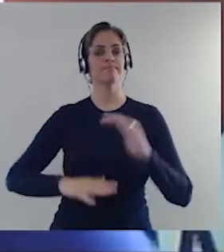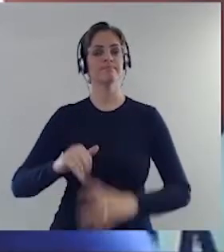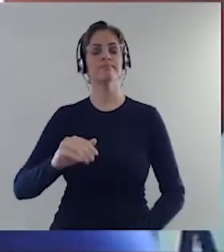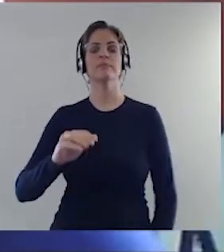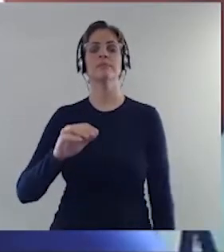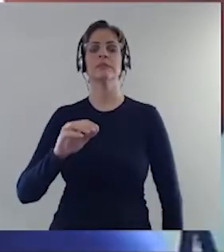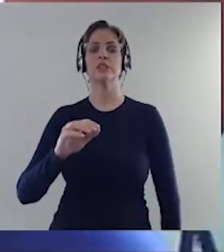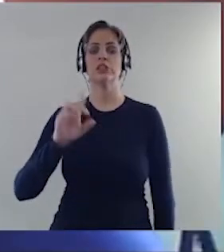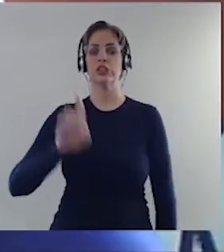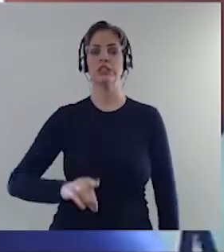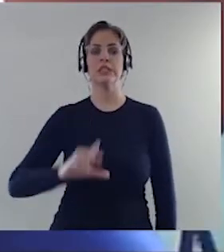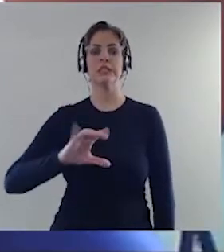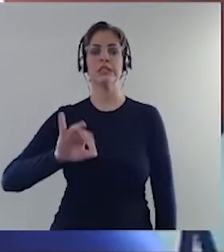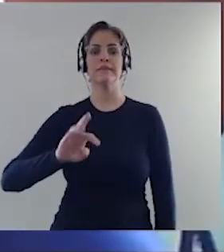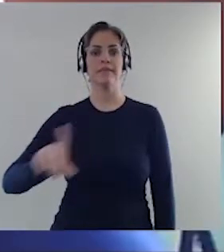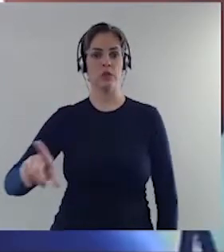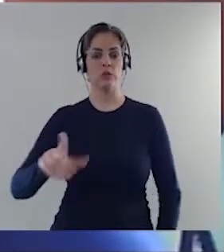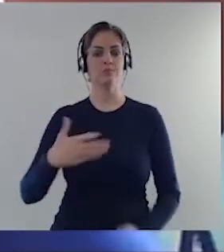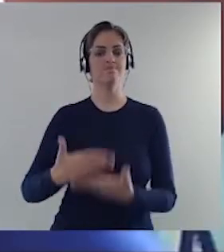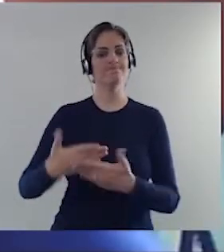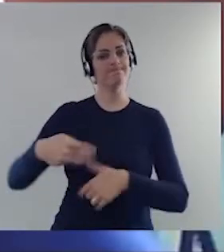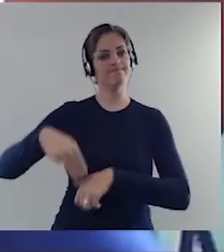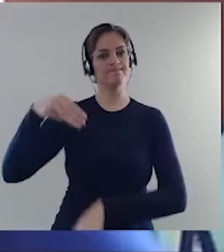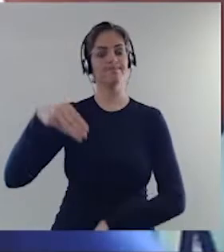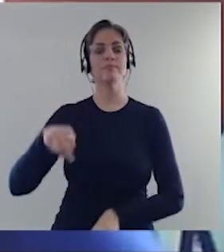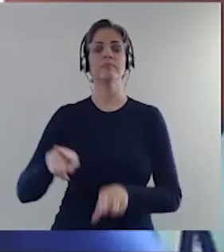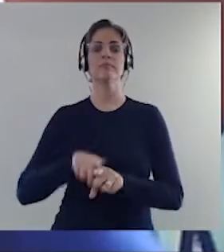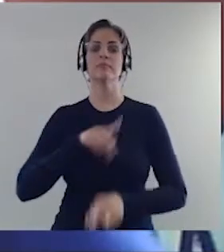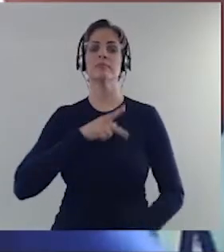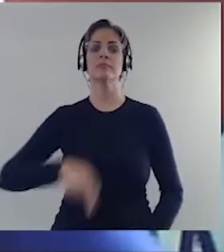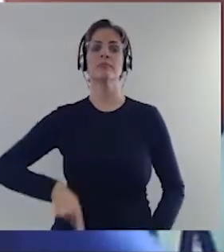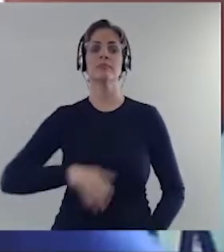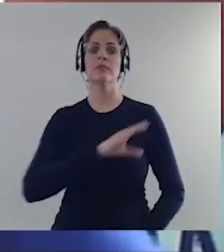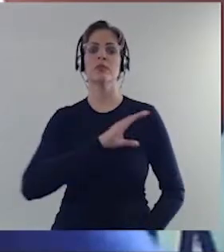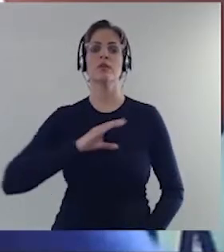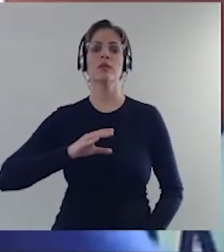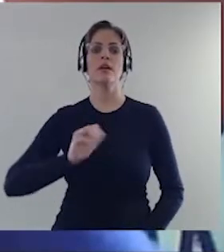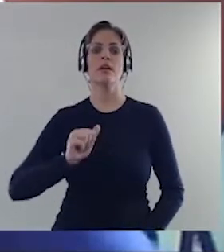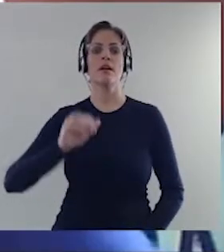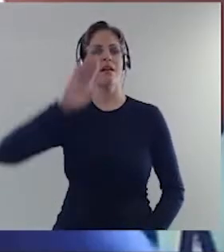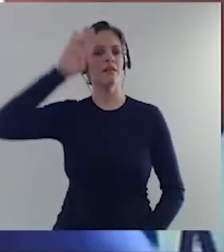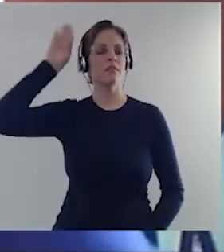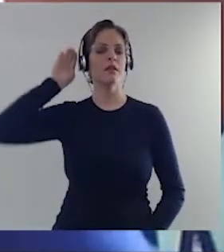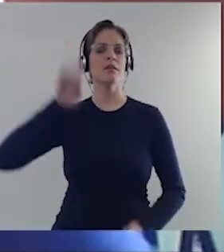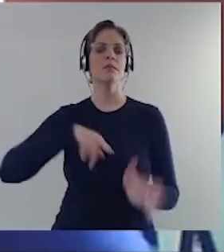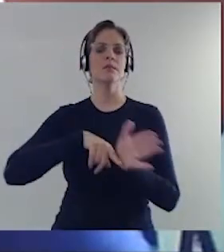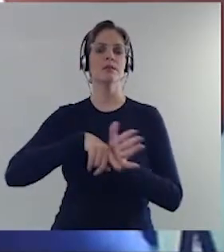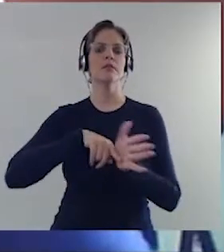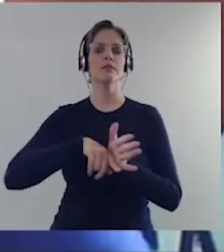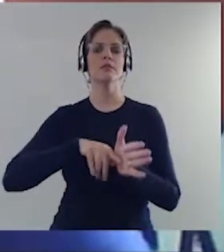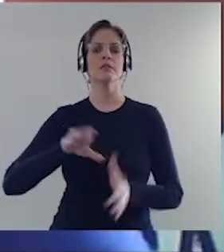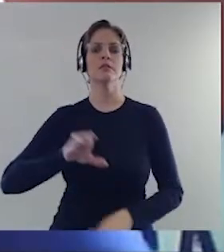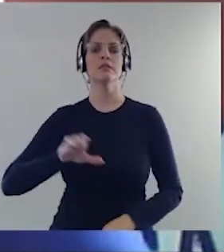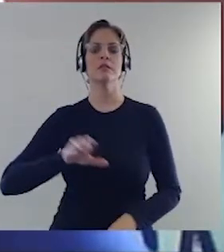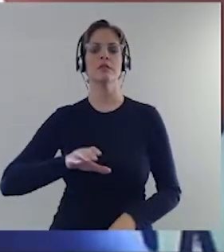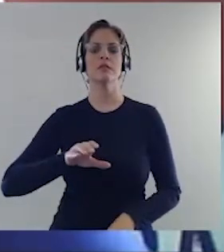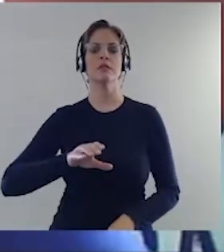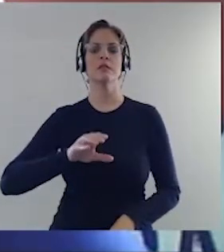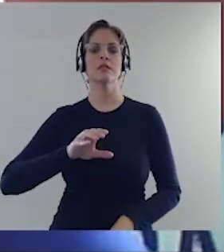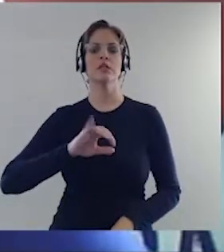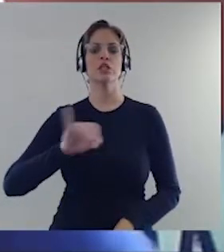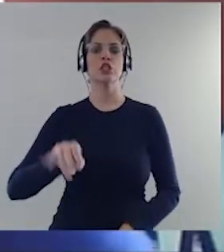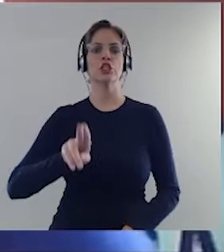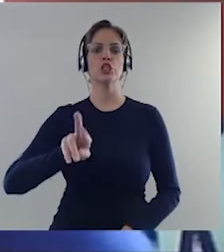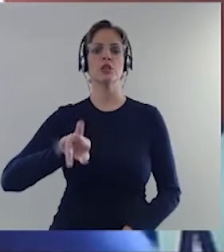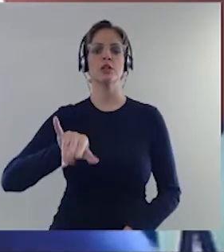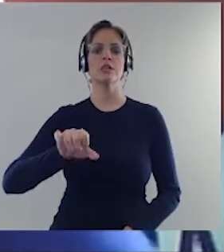Civil, mestranda, presidente da Comissão Acadêmica de Pesquisas Científicas e de